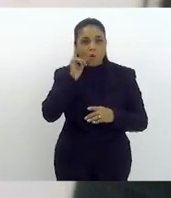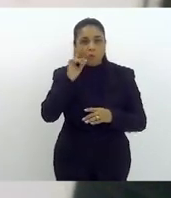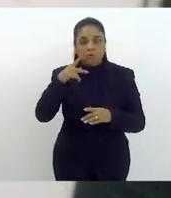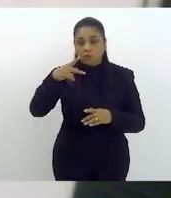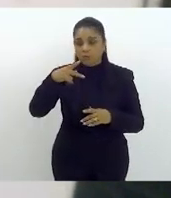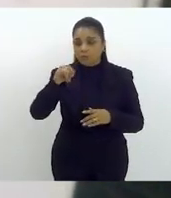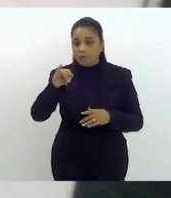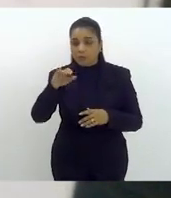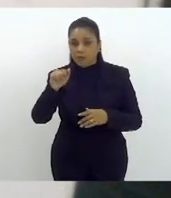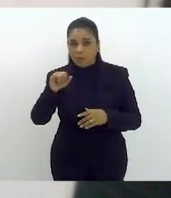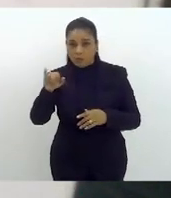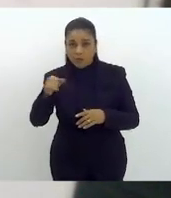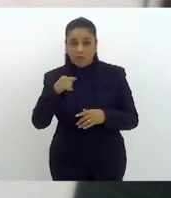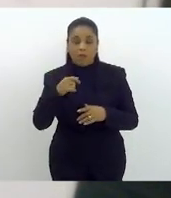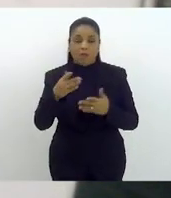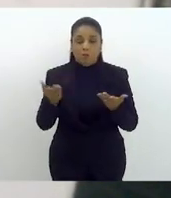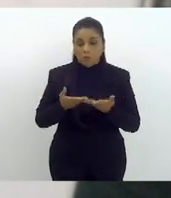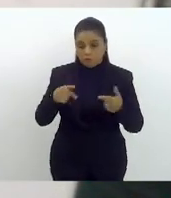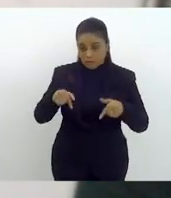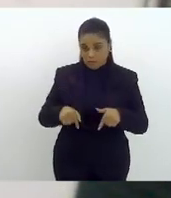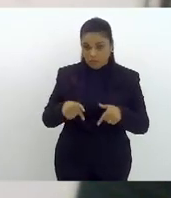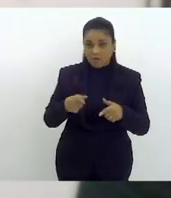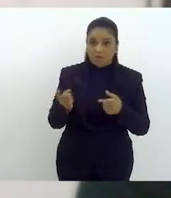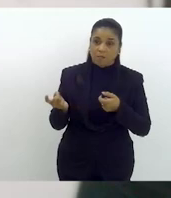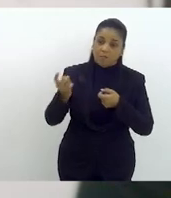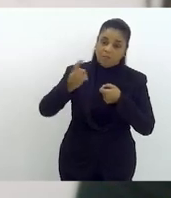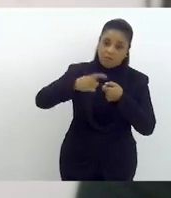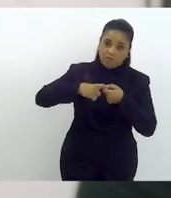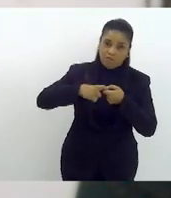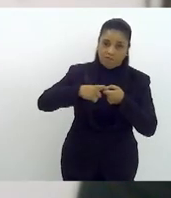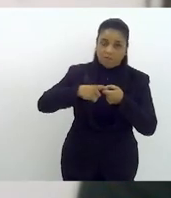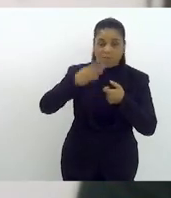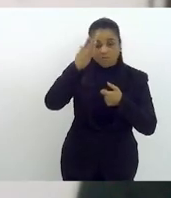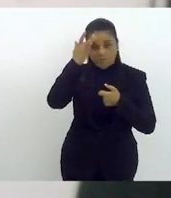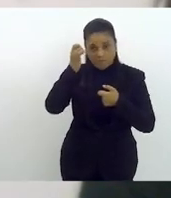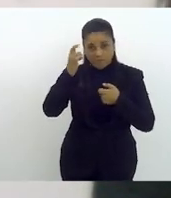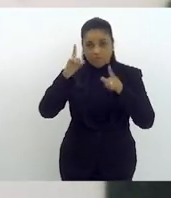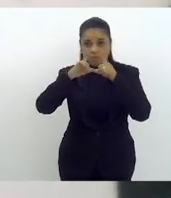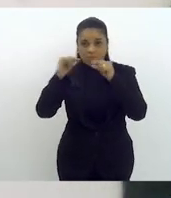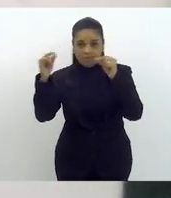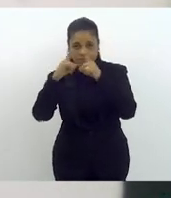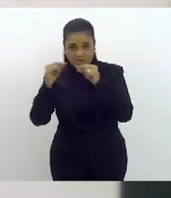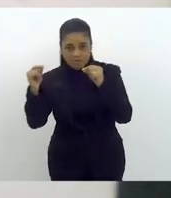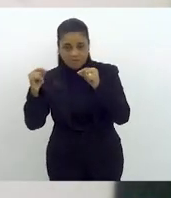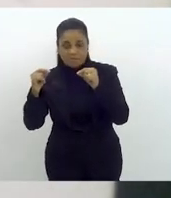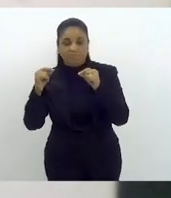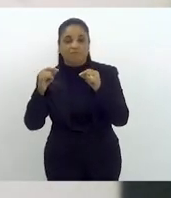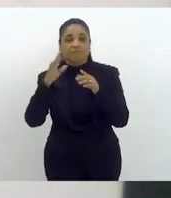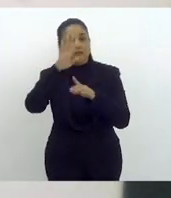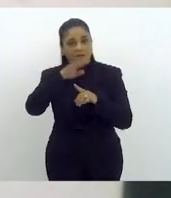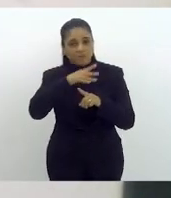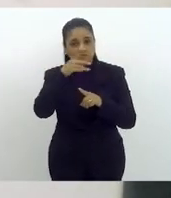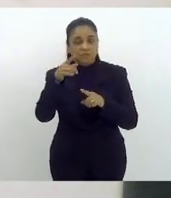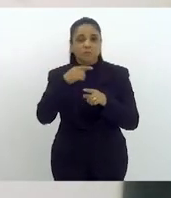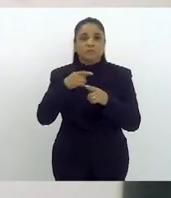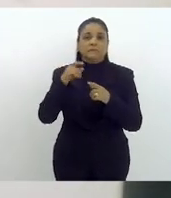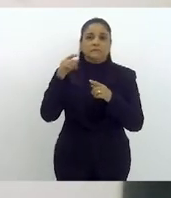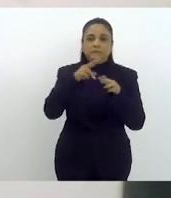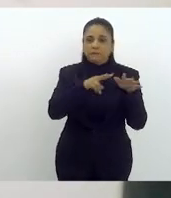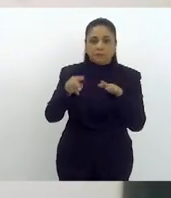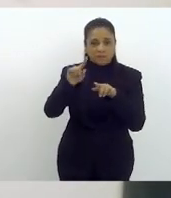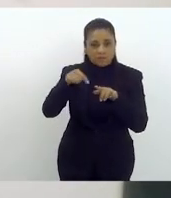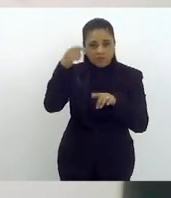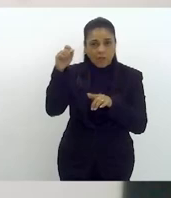Piauí hoje eu tô aqui amanhã eu volto para Brasília tem outras agendas próprias do Distrito Federal semana que vem tô no Rio Grande do Sul